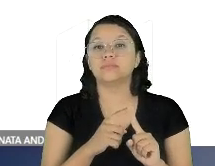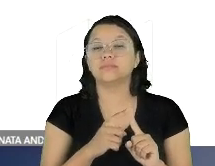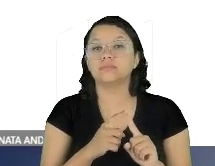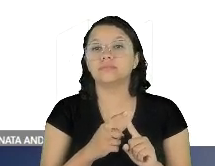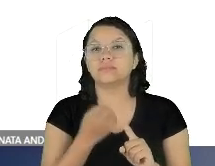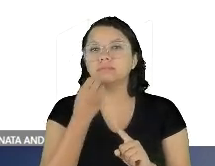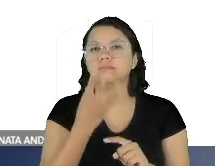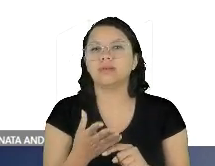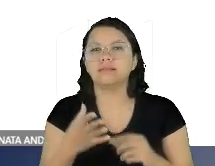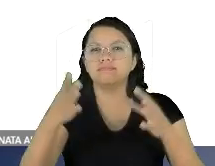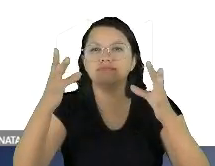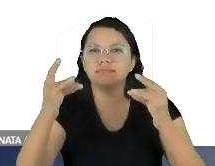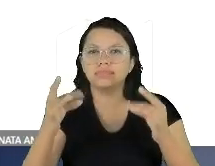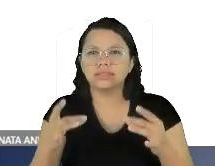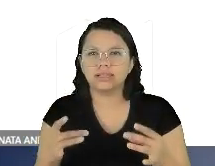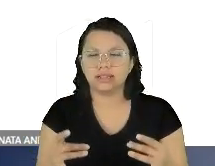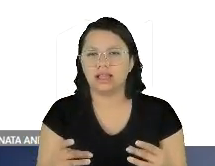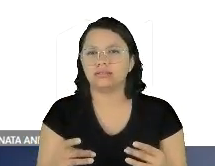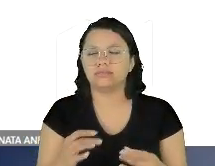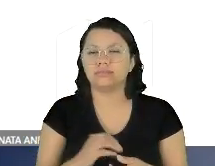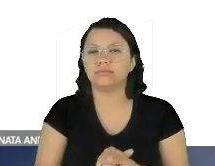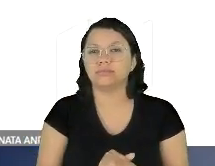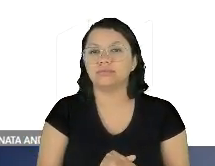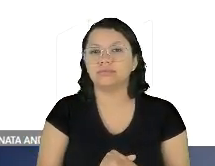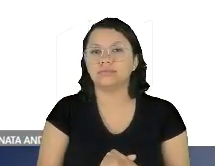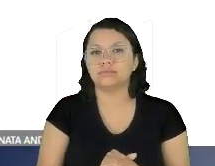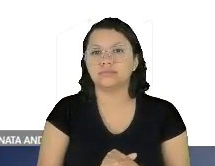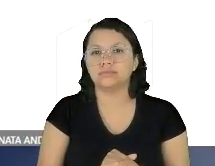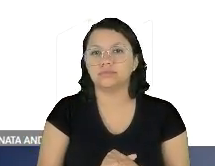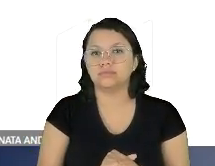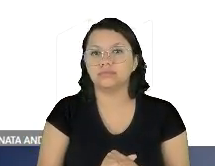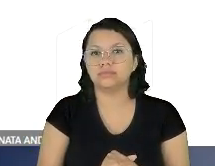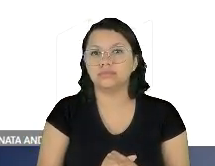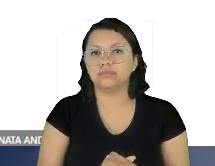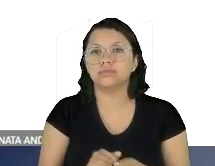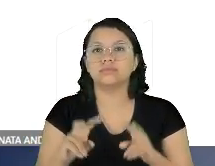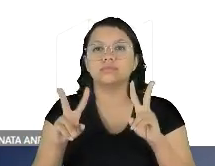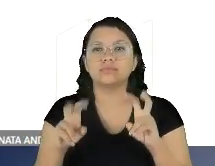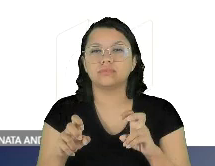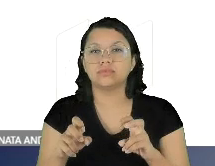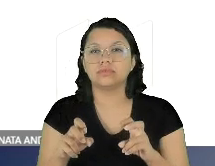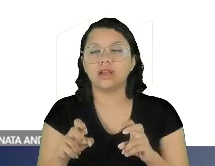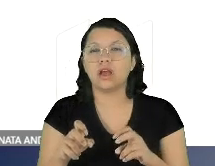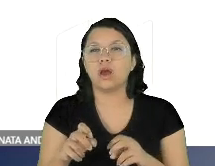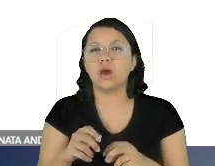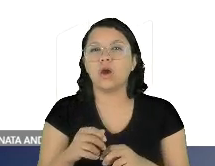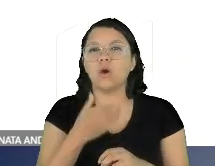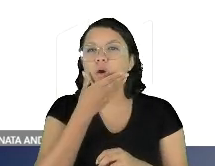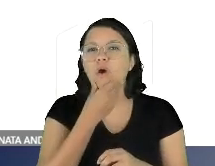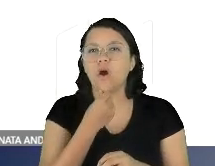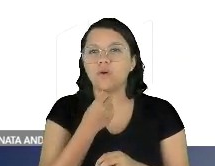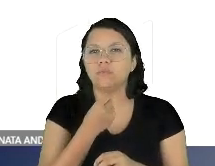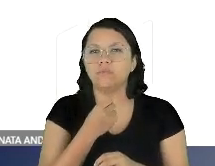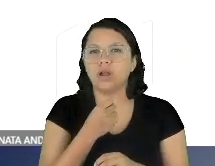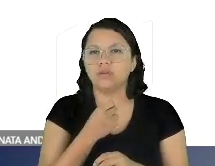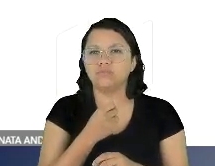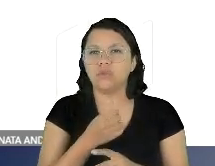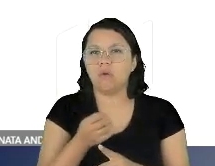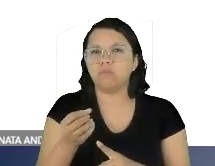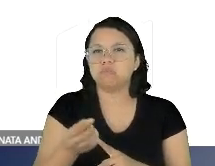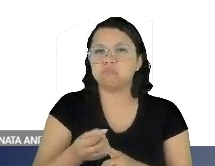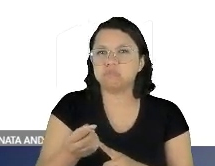bem descrito na plataforma LIS. É o caso do ejaculador do ônibus. Foi um homem